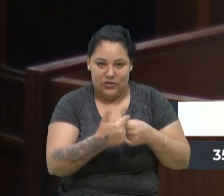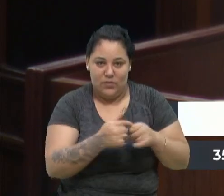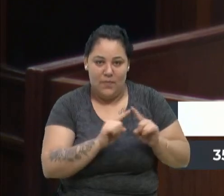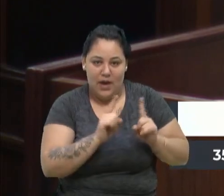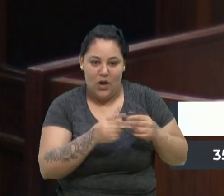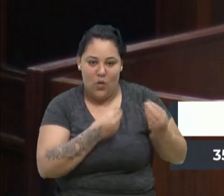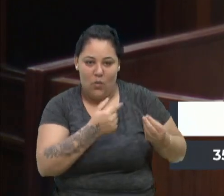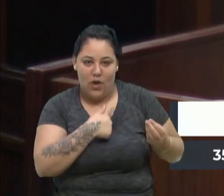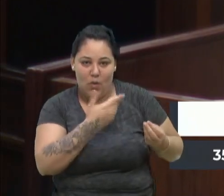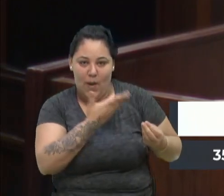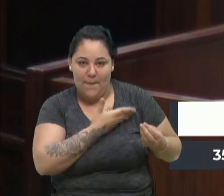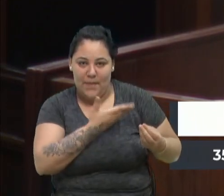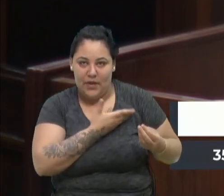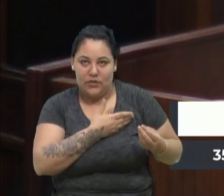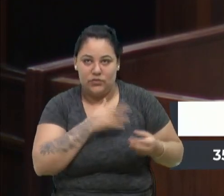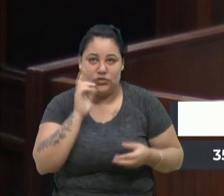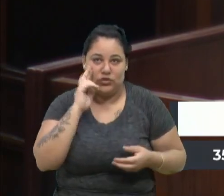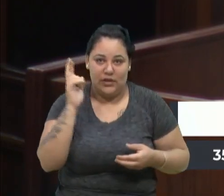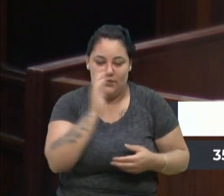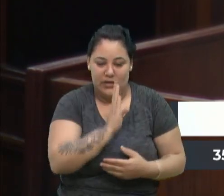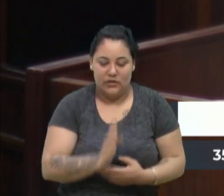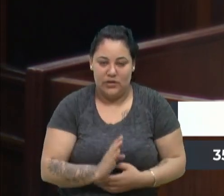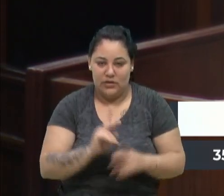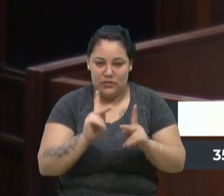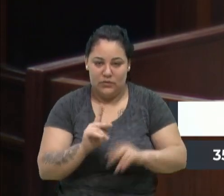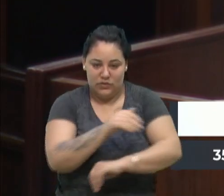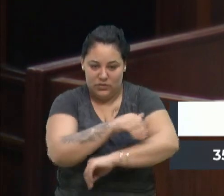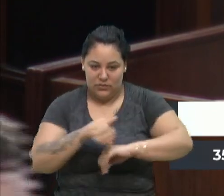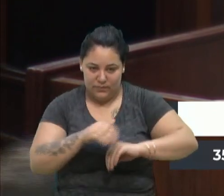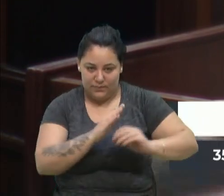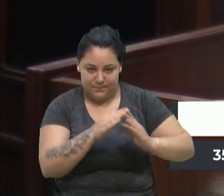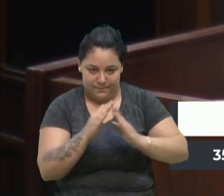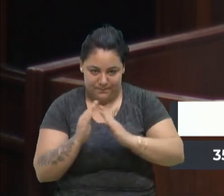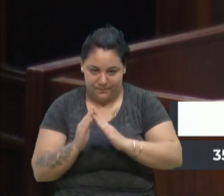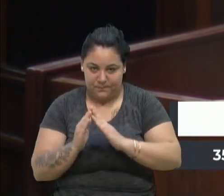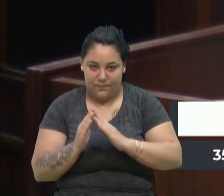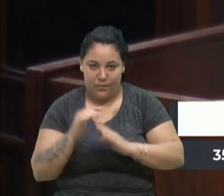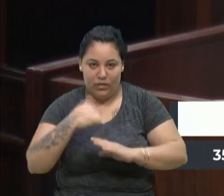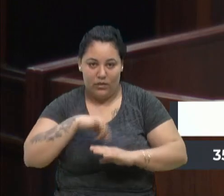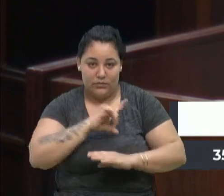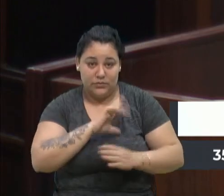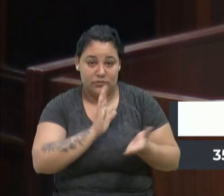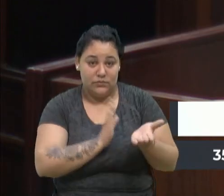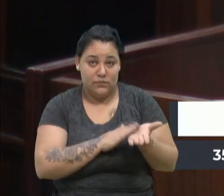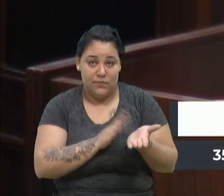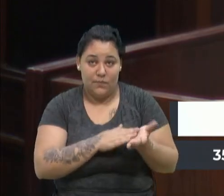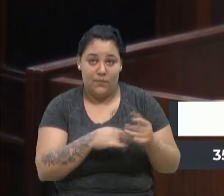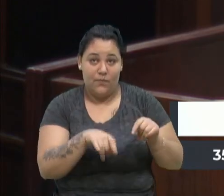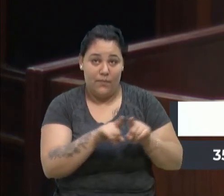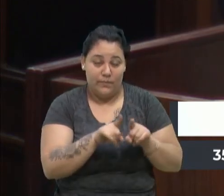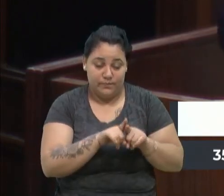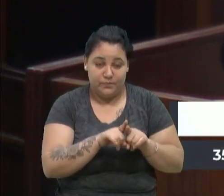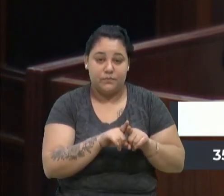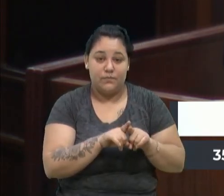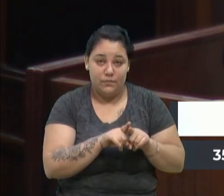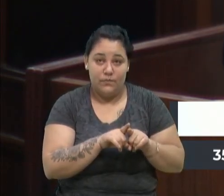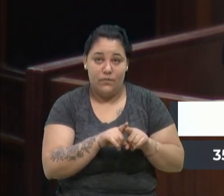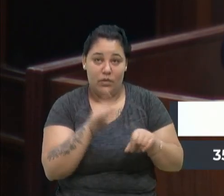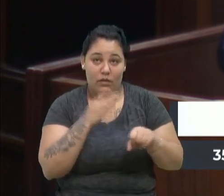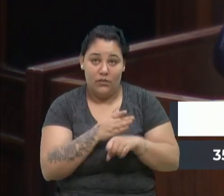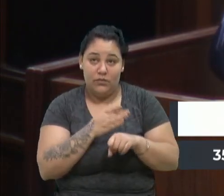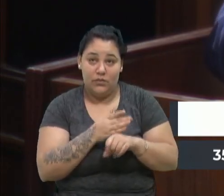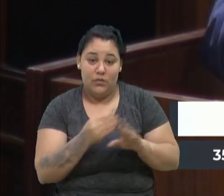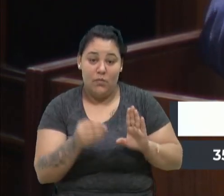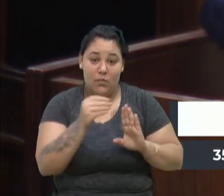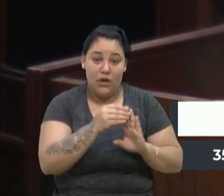do diretor nacional das pessoas em situação de rua, e eu tenho cobrado dele, ele inclui as grandes cidades também. Como